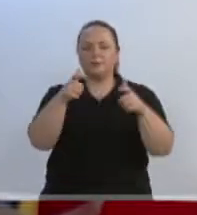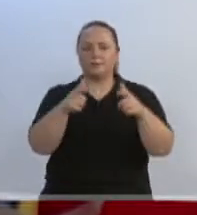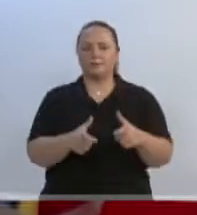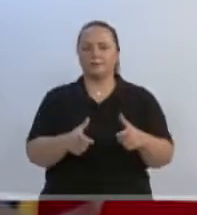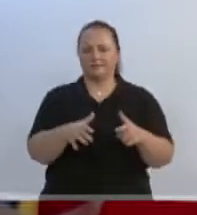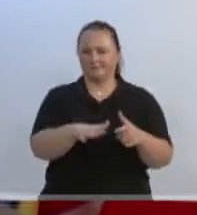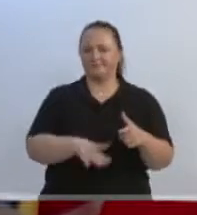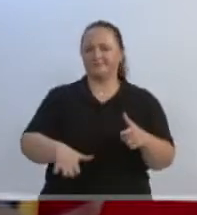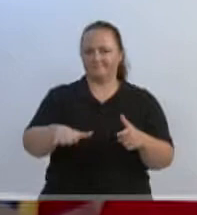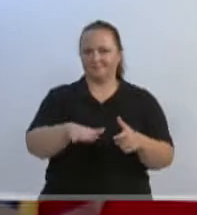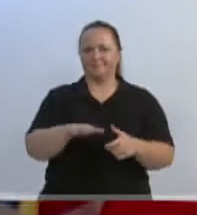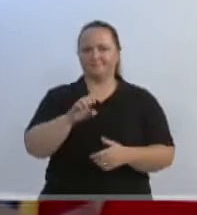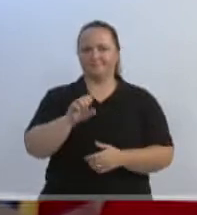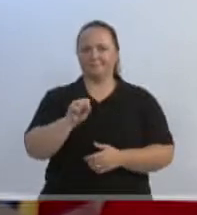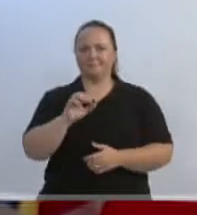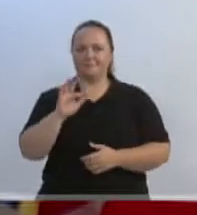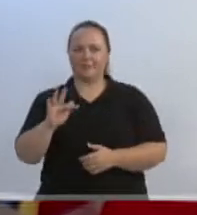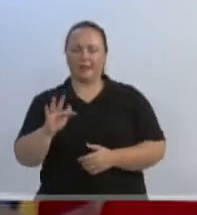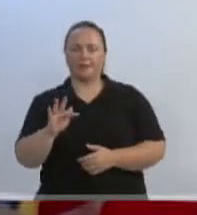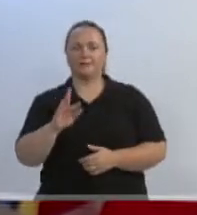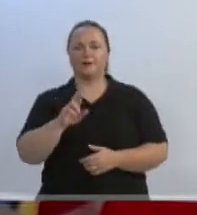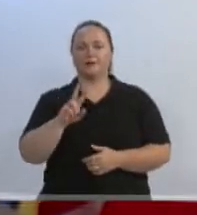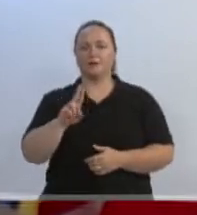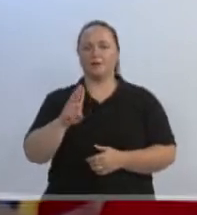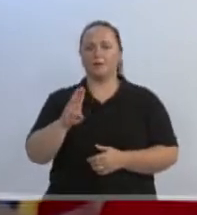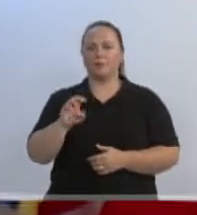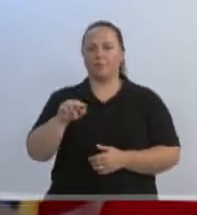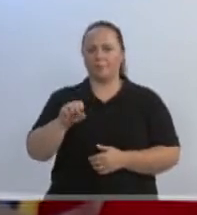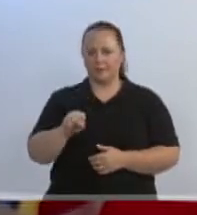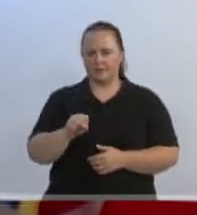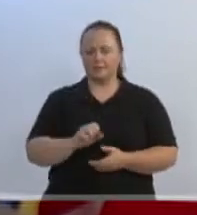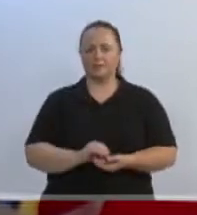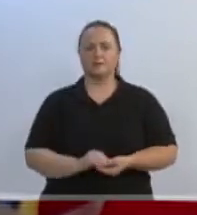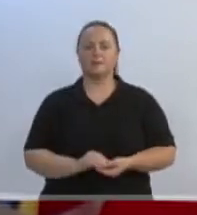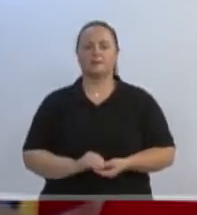do sf rubens beliziário velho